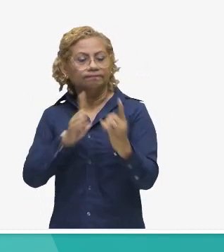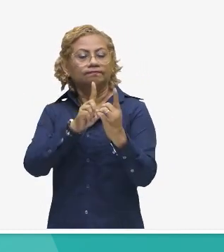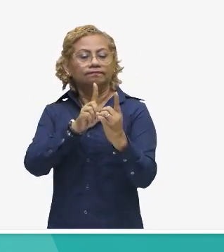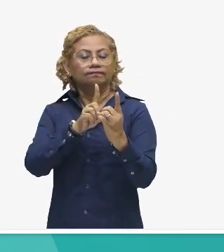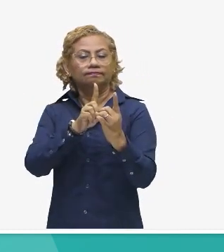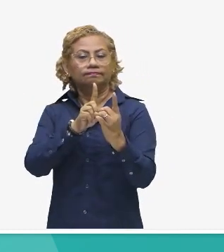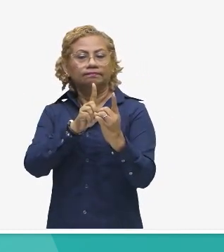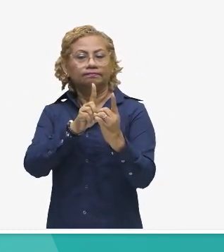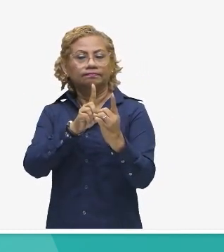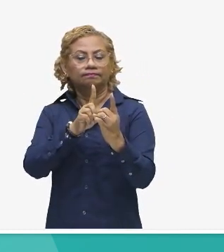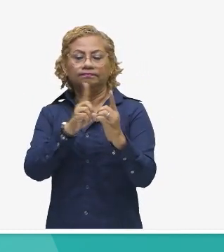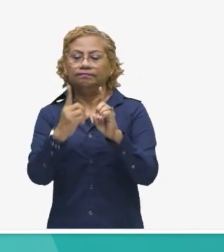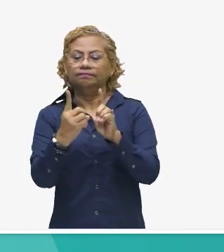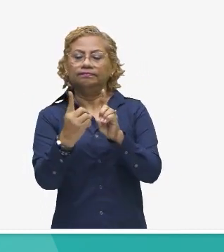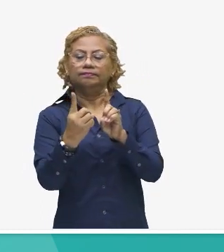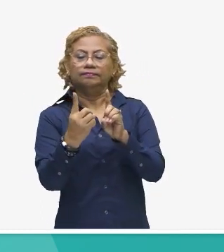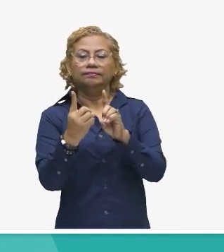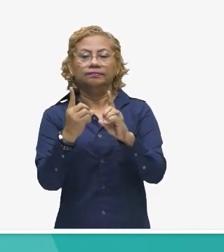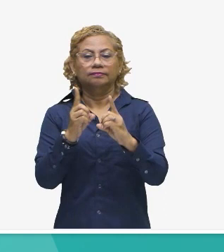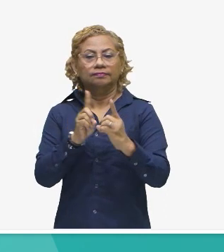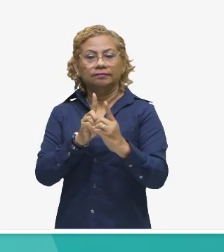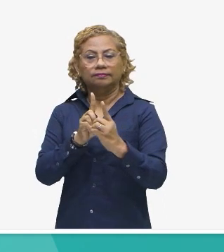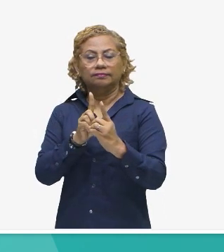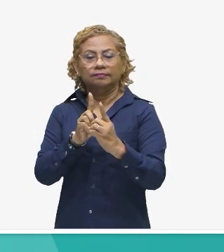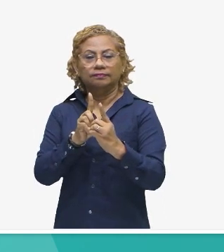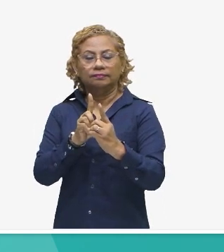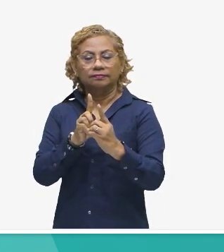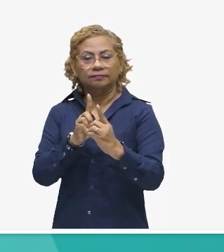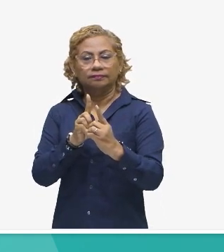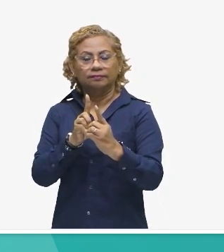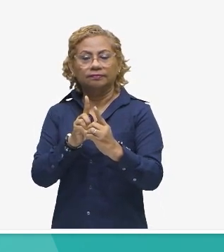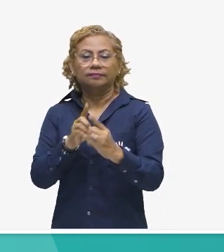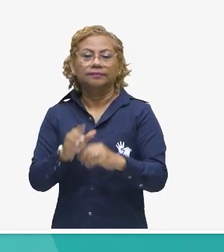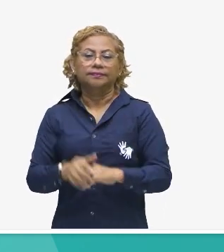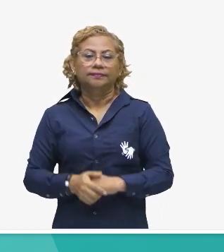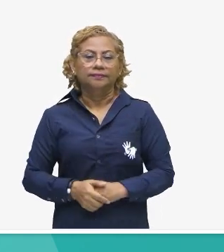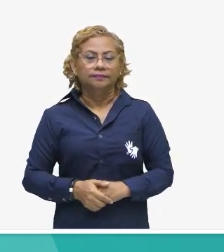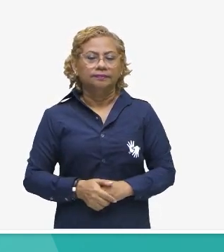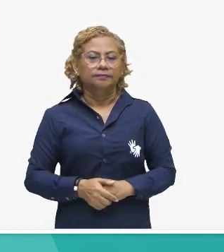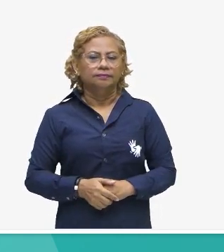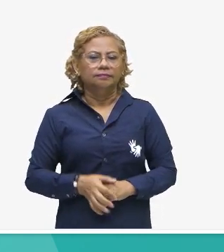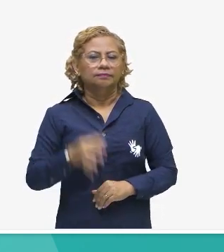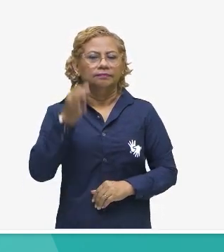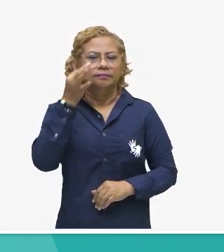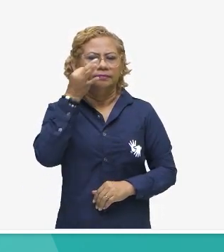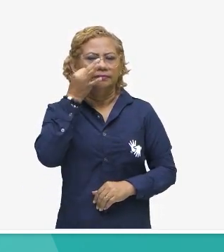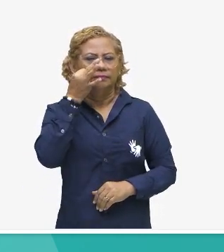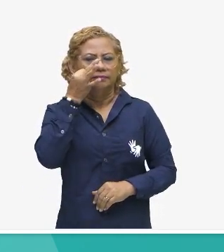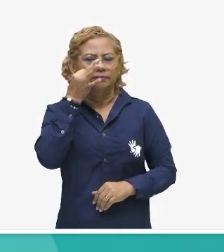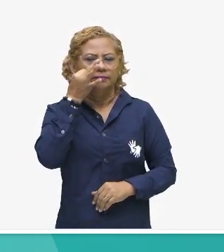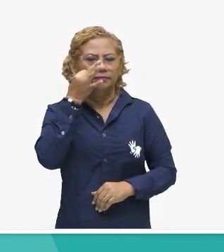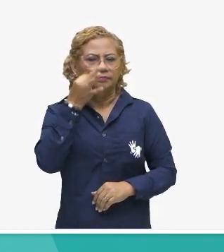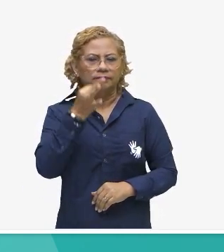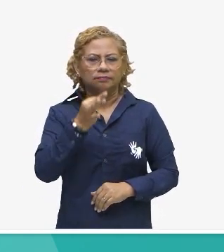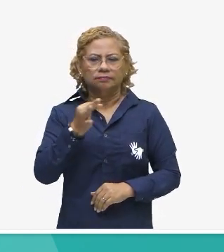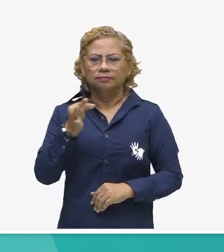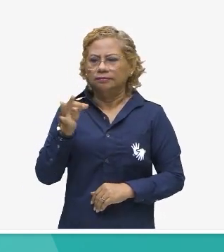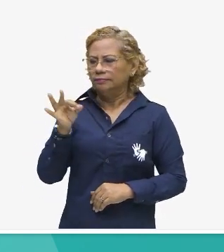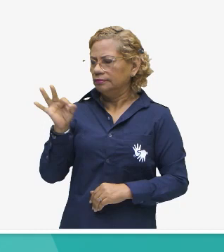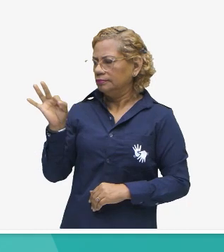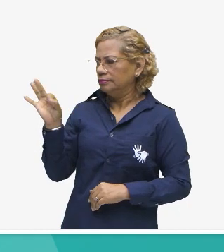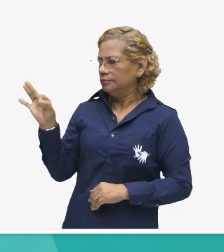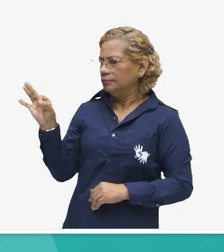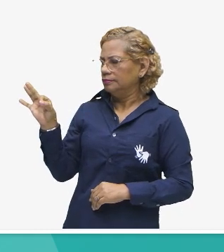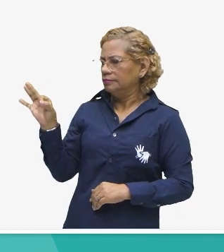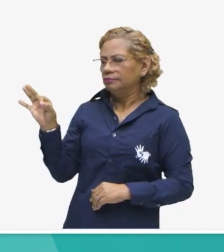encarar aqui nesse momento? Né? Olhei para aquele estúpido, ele retoma, né, aquilo